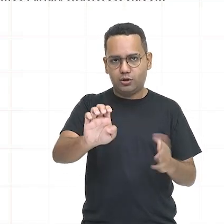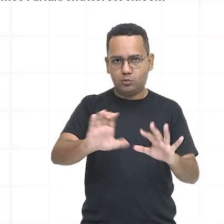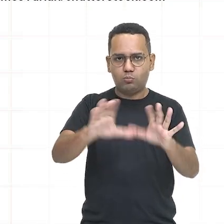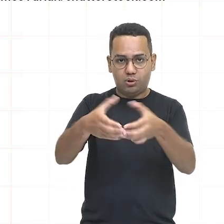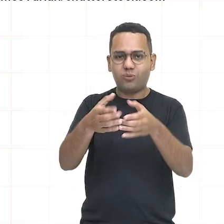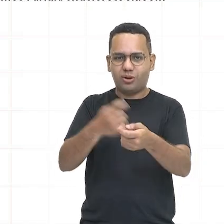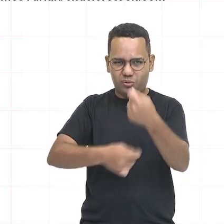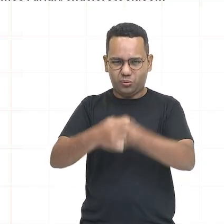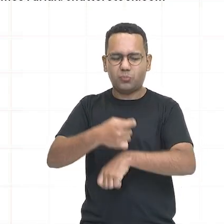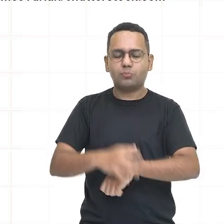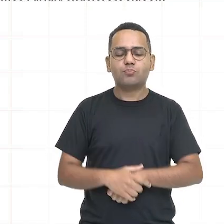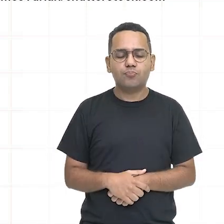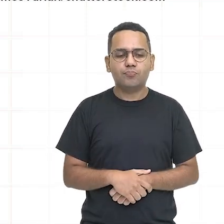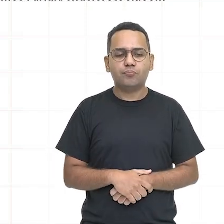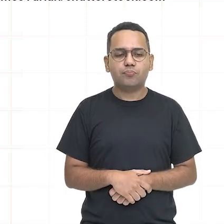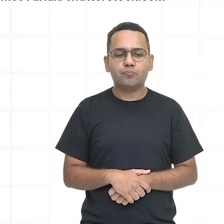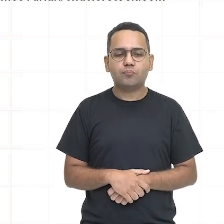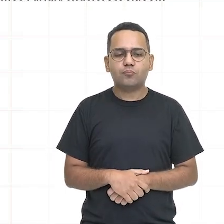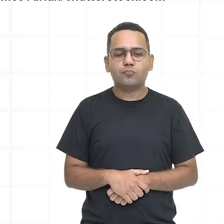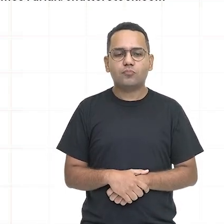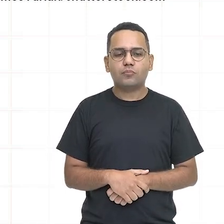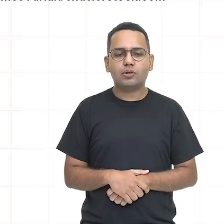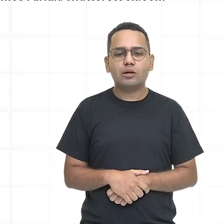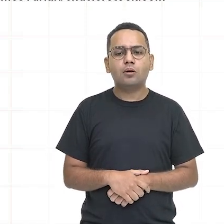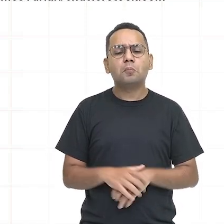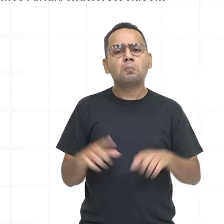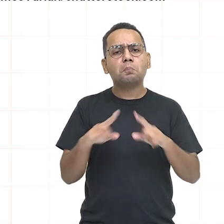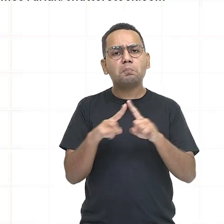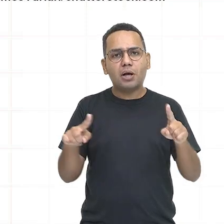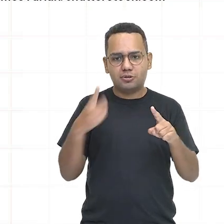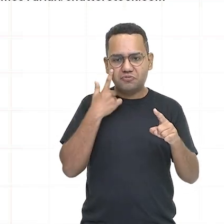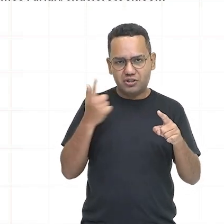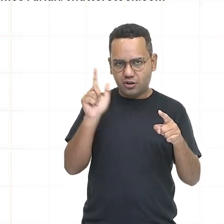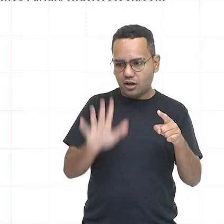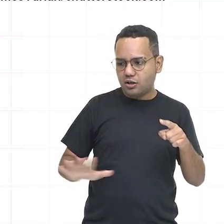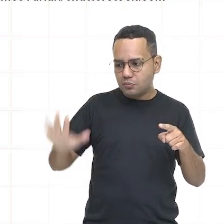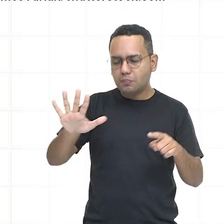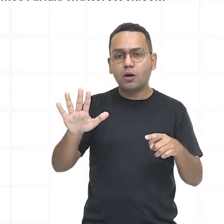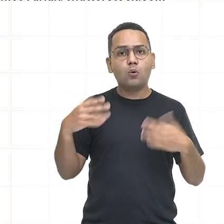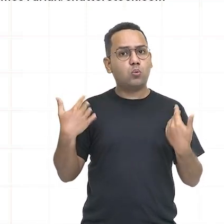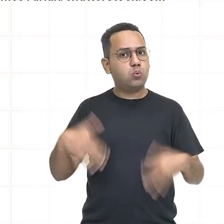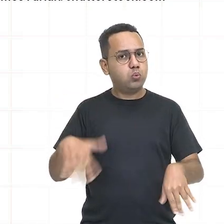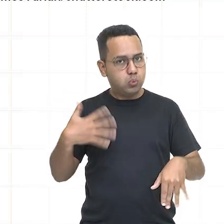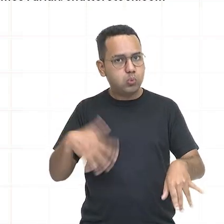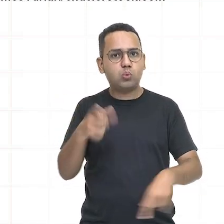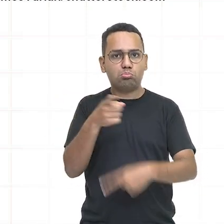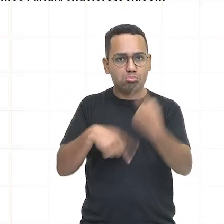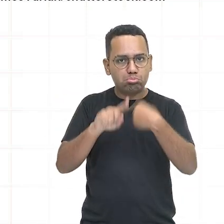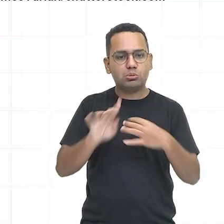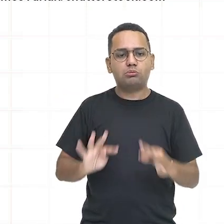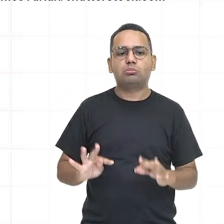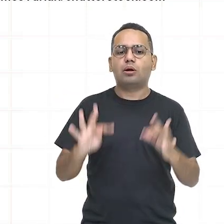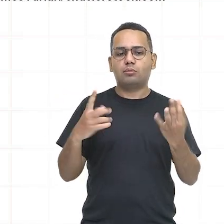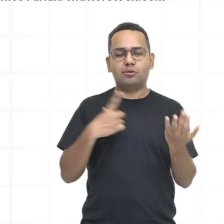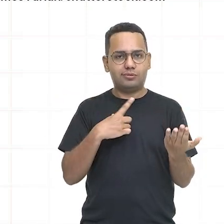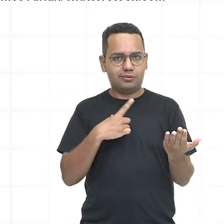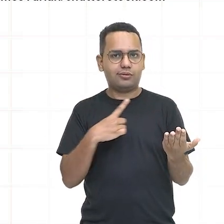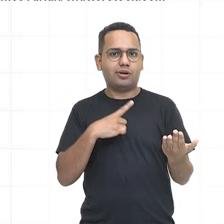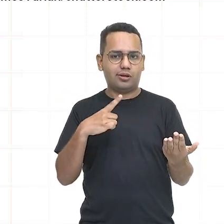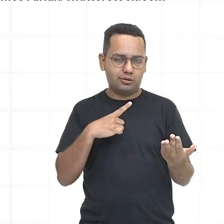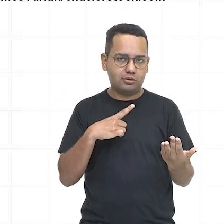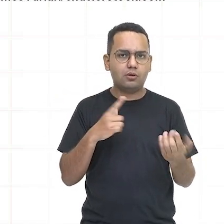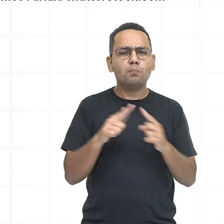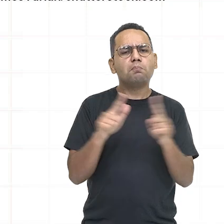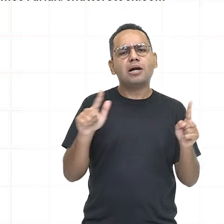onde atualmente vai ser aí uma das regiões mais avançadas tecnologicamente no mundo, né? Assim como